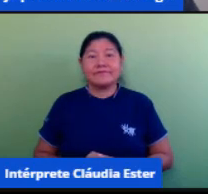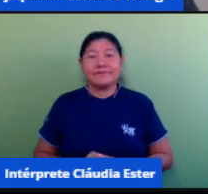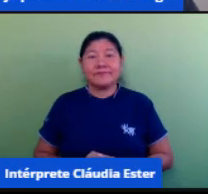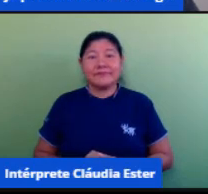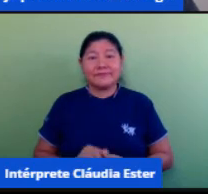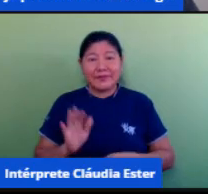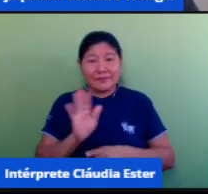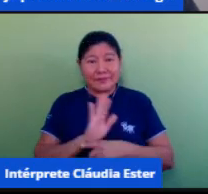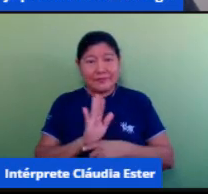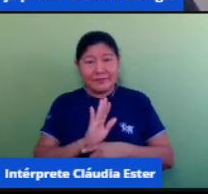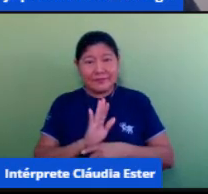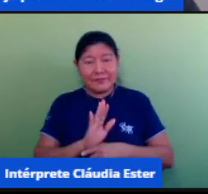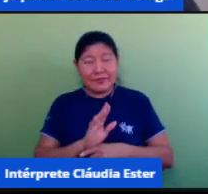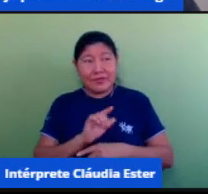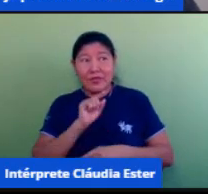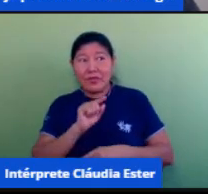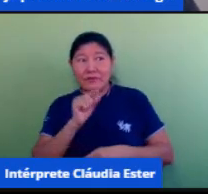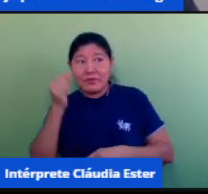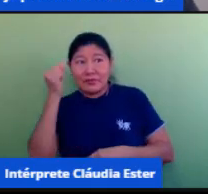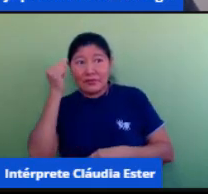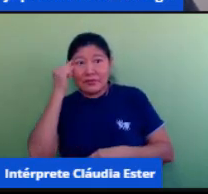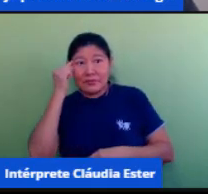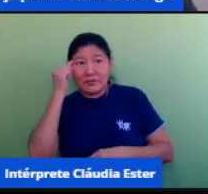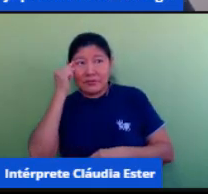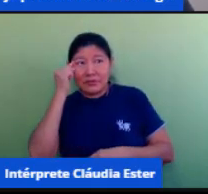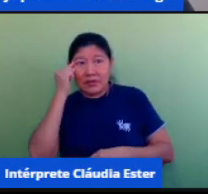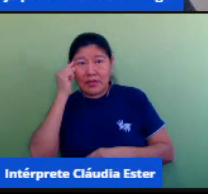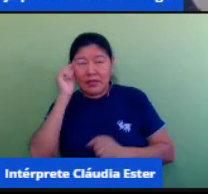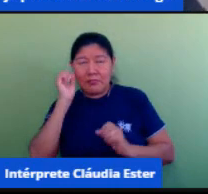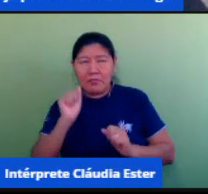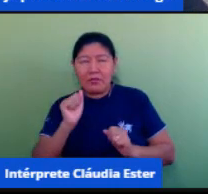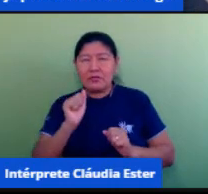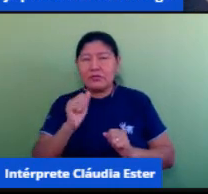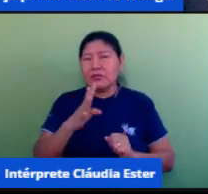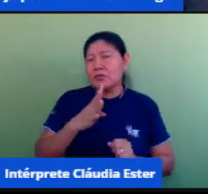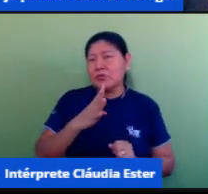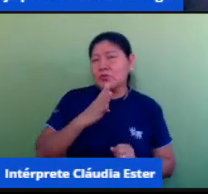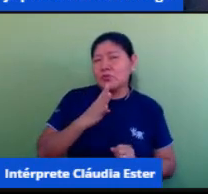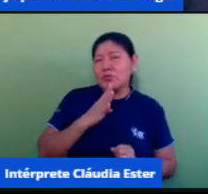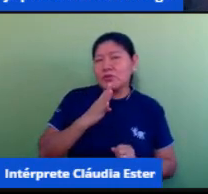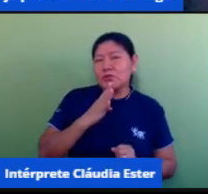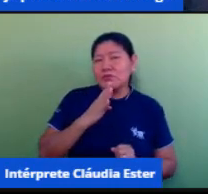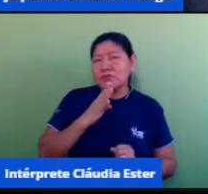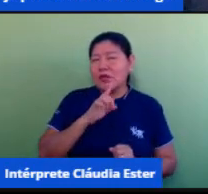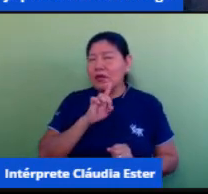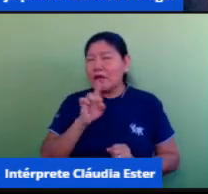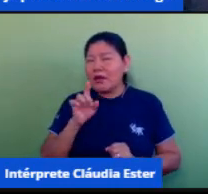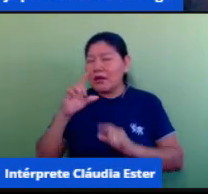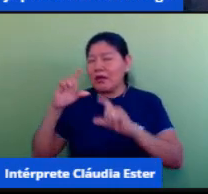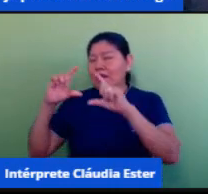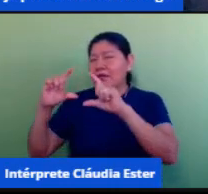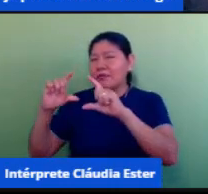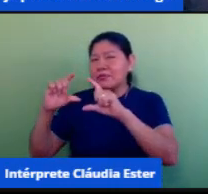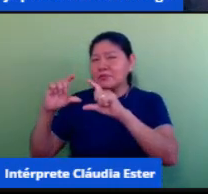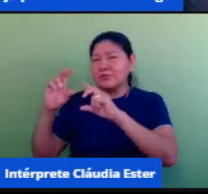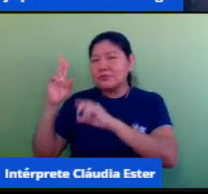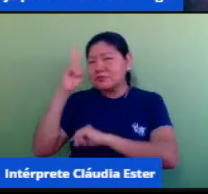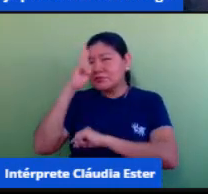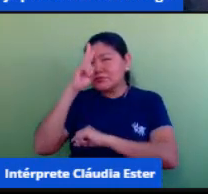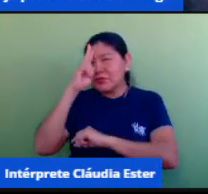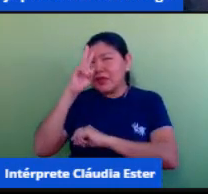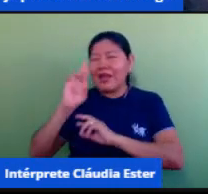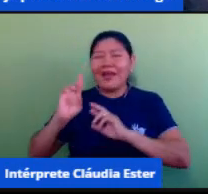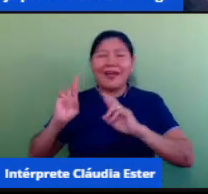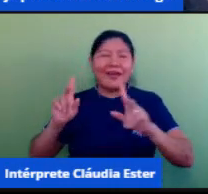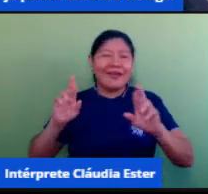Historinha que vocês acham que podem até conhecer, mas essa aqui é um pouquinho diferente daquela